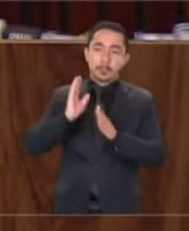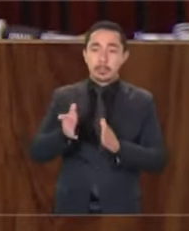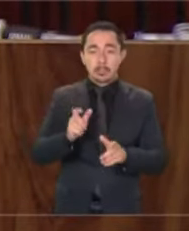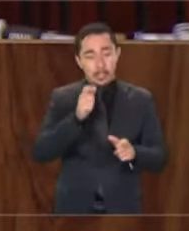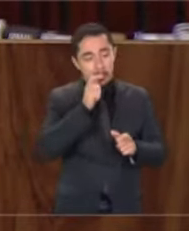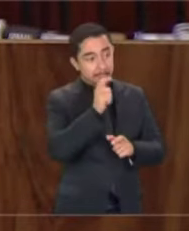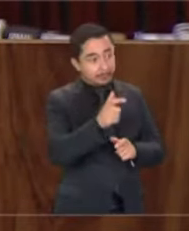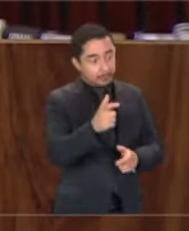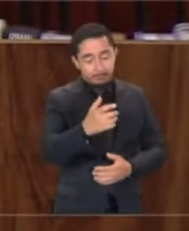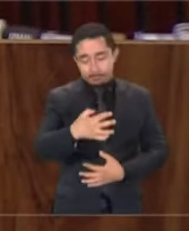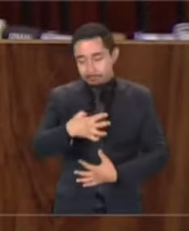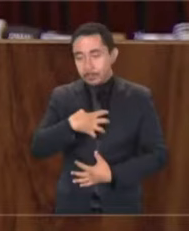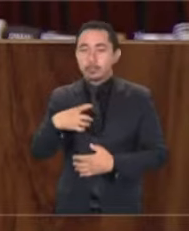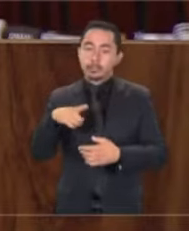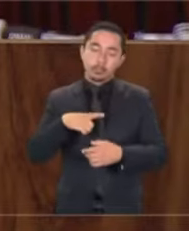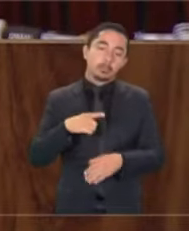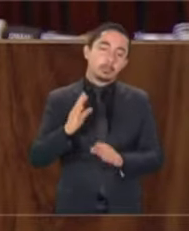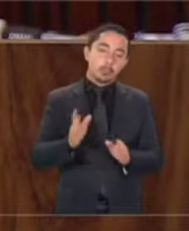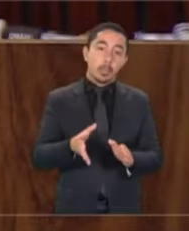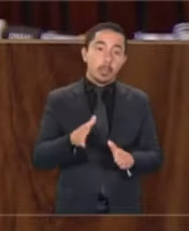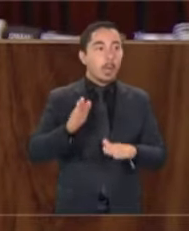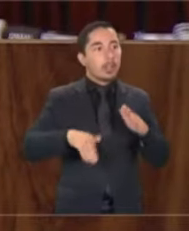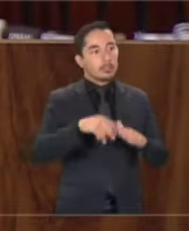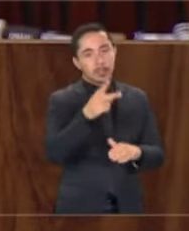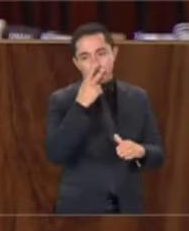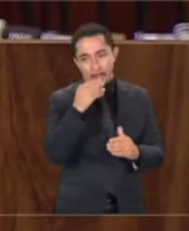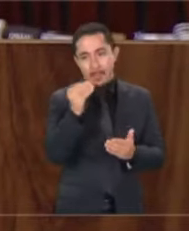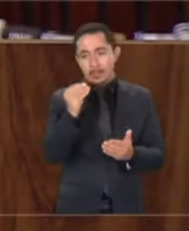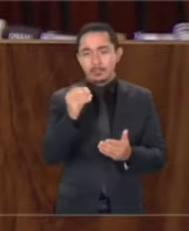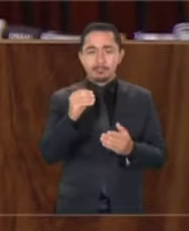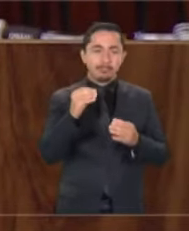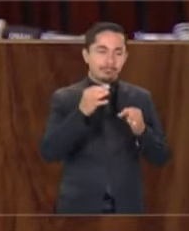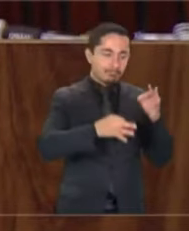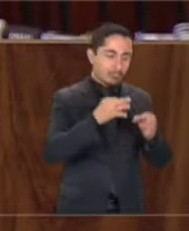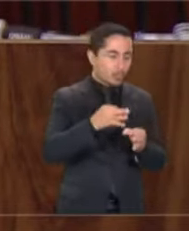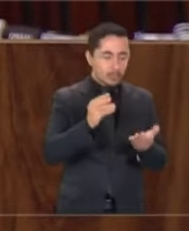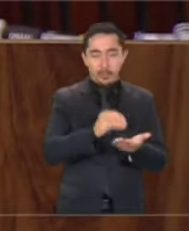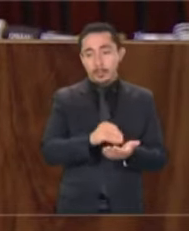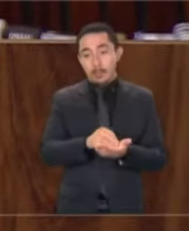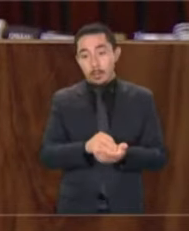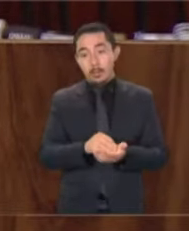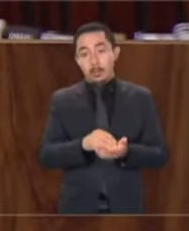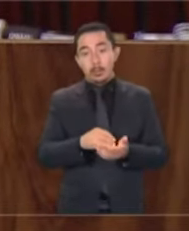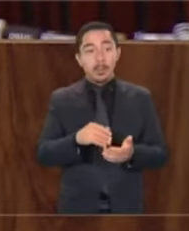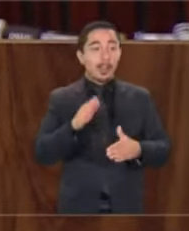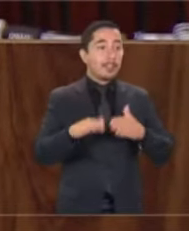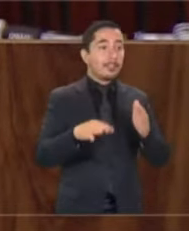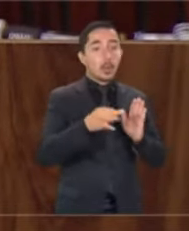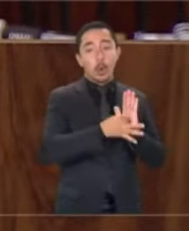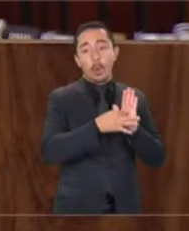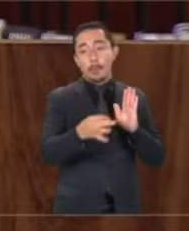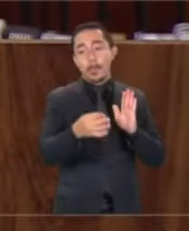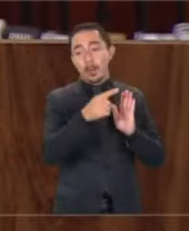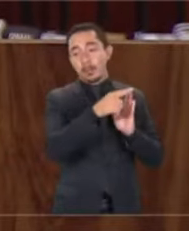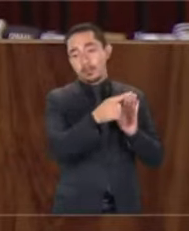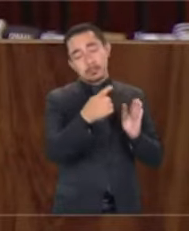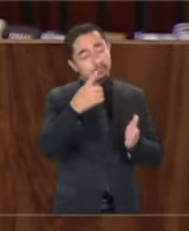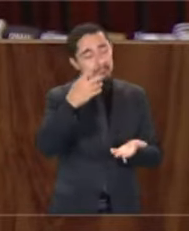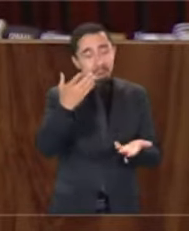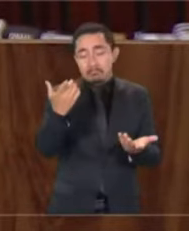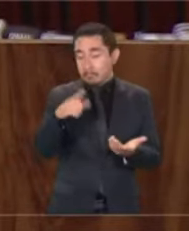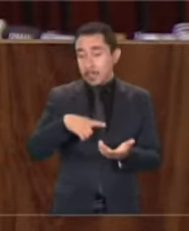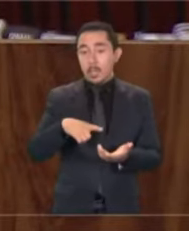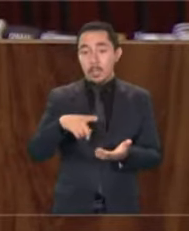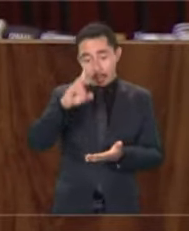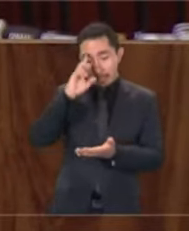esse tipo de injusta opinião manifestada contra alguma decisão nossa,